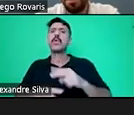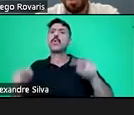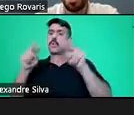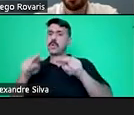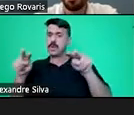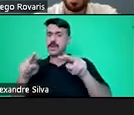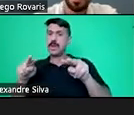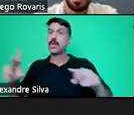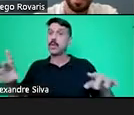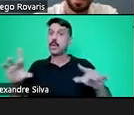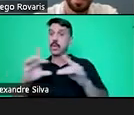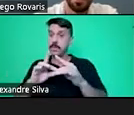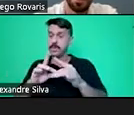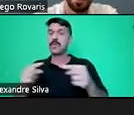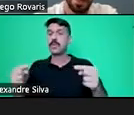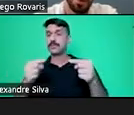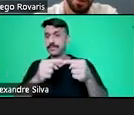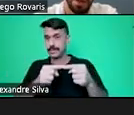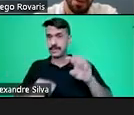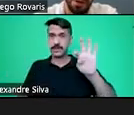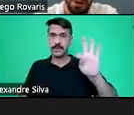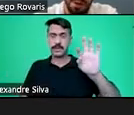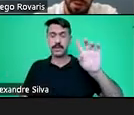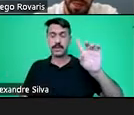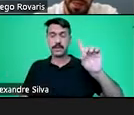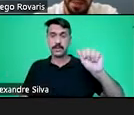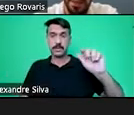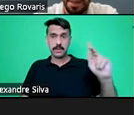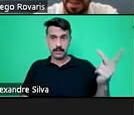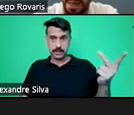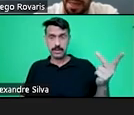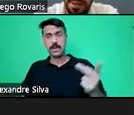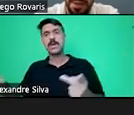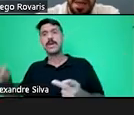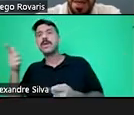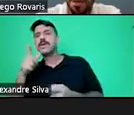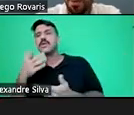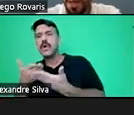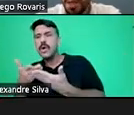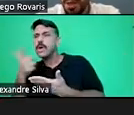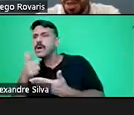correlação genômica entre TDAH e rendimento educacional de uma forma mais detalhada. Então, o que a gente